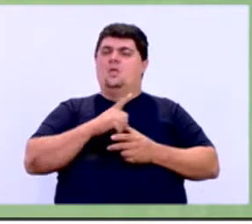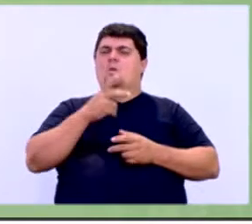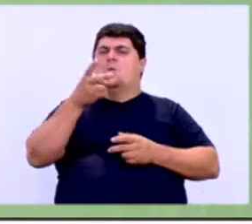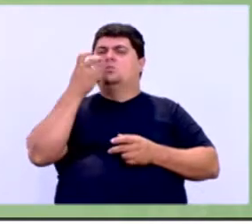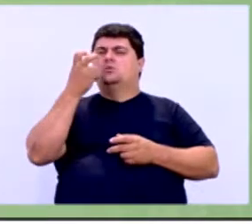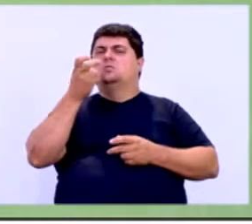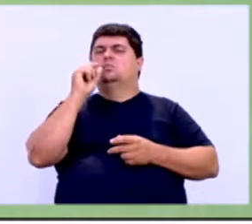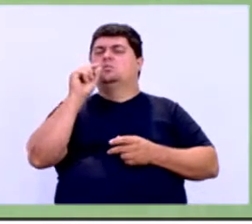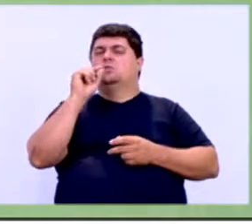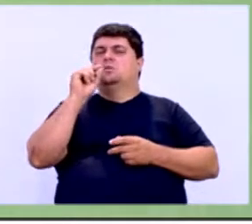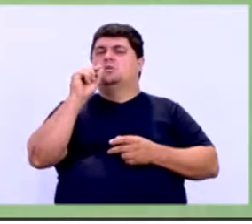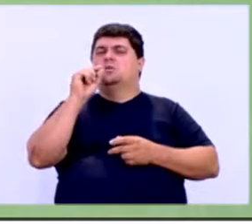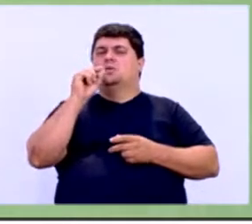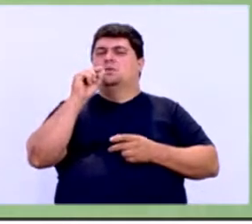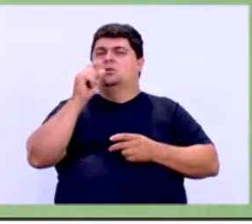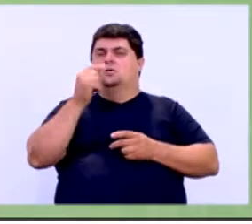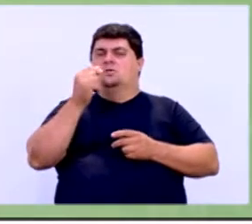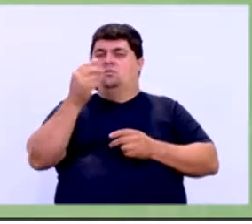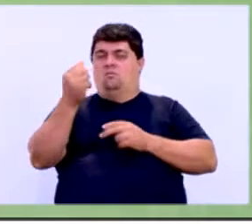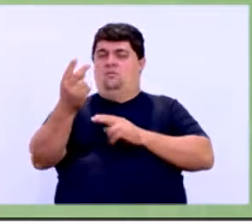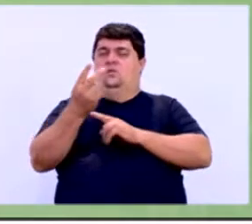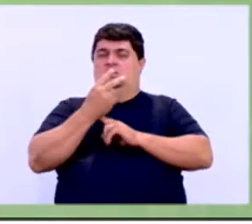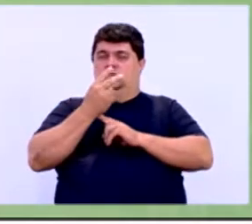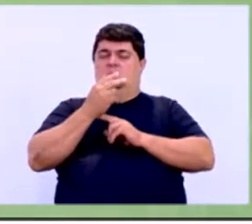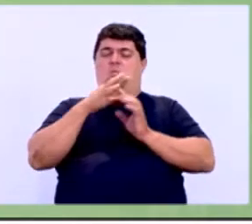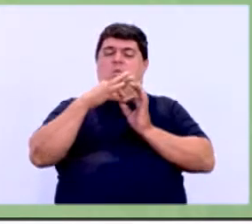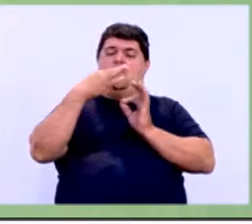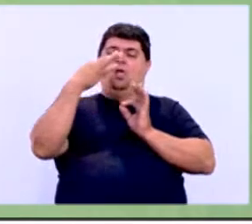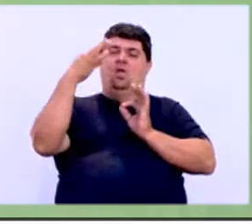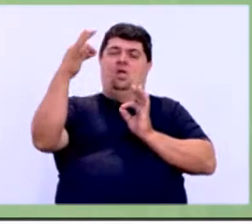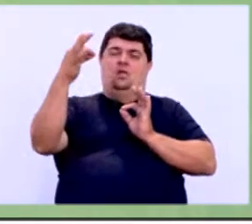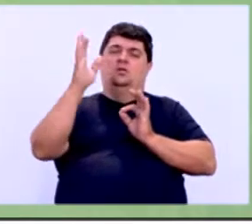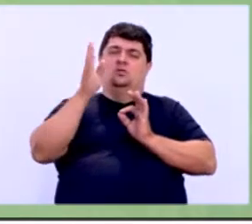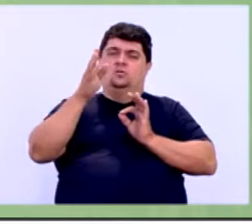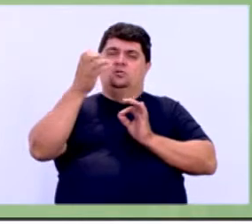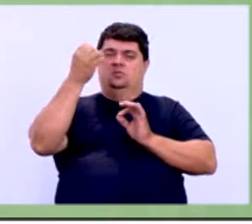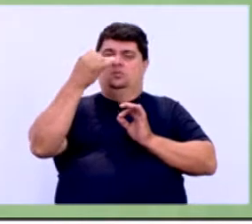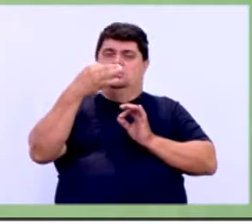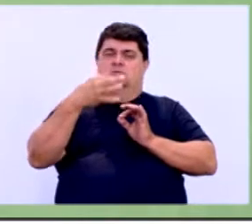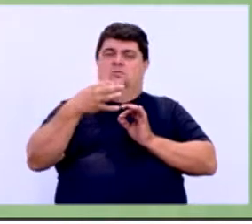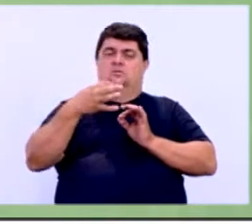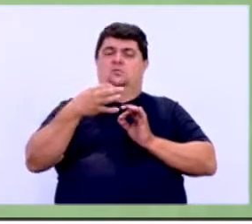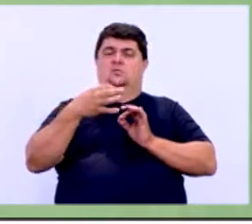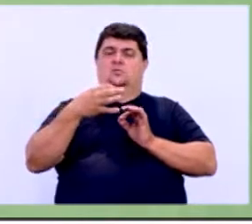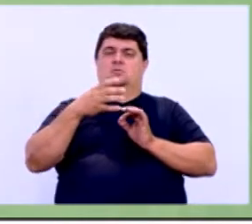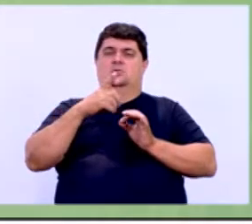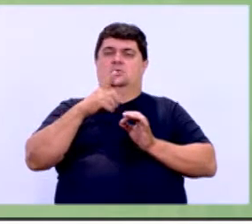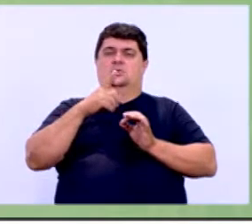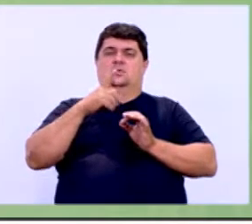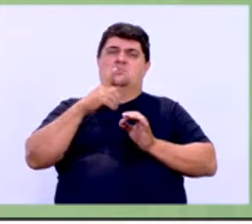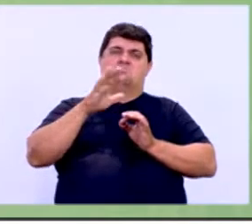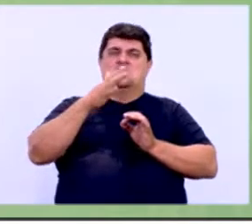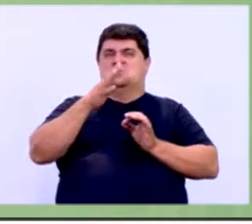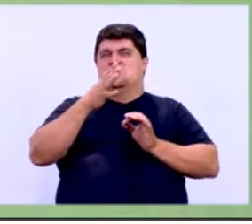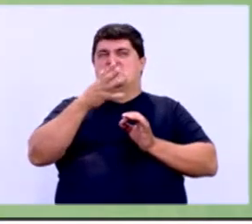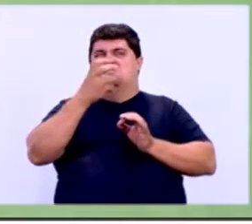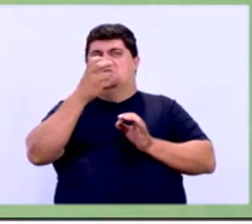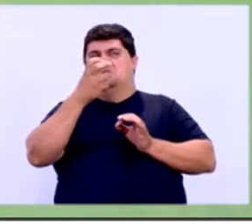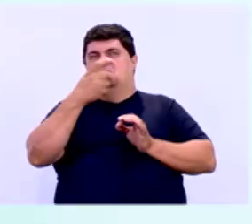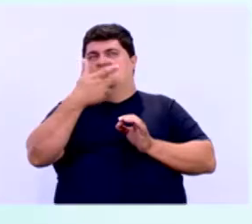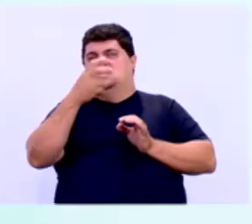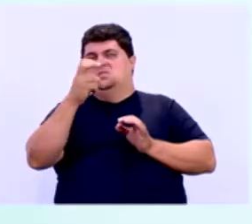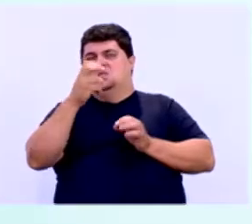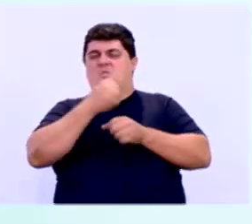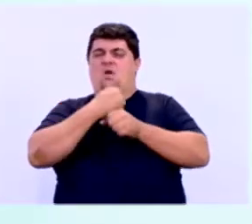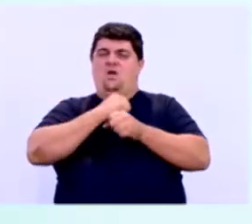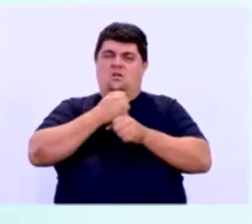caro aluno, que esse financiamento de longo prazo, como nós tínhamos conversado no slide anterior, ele perdura em média 25 anos. É por